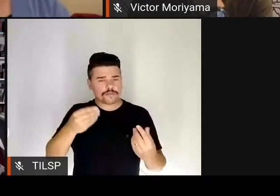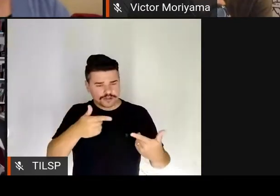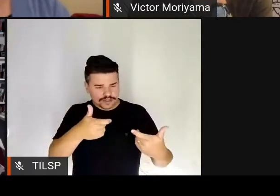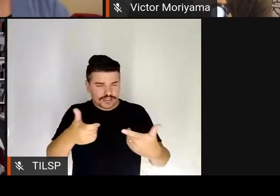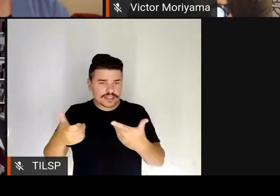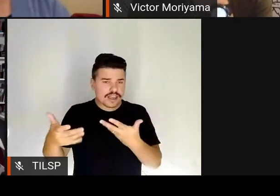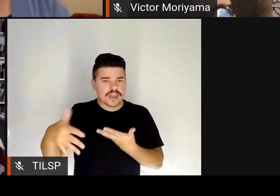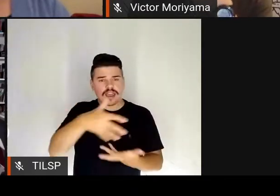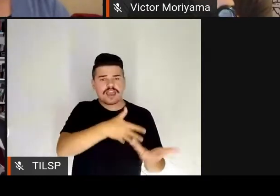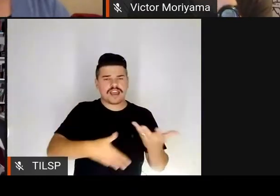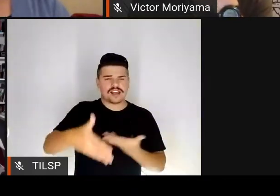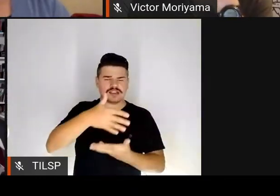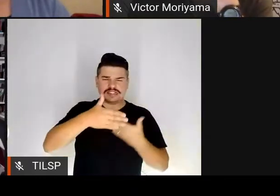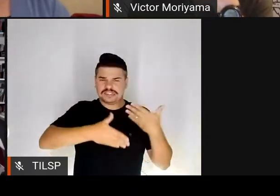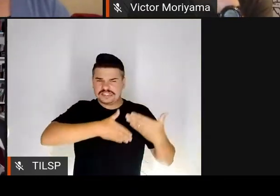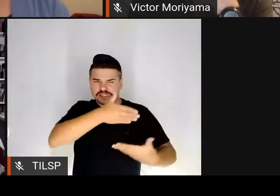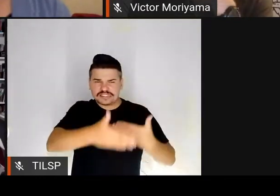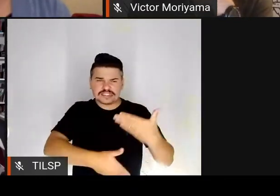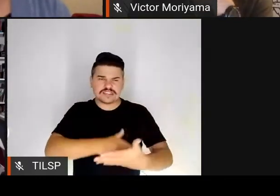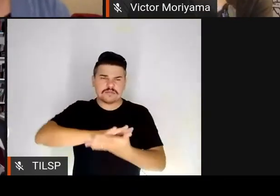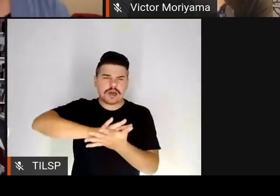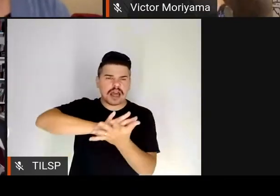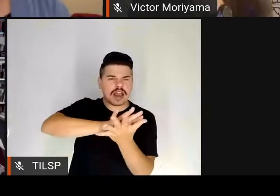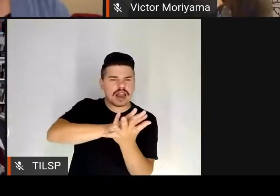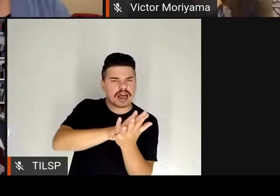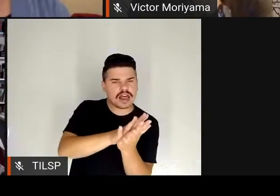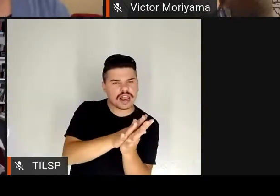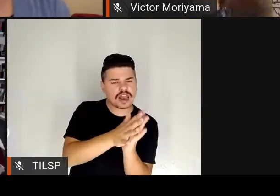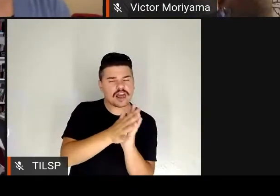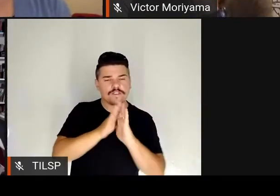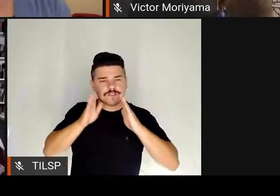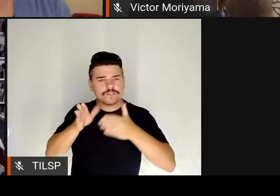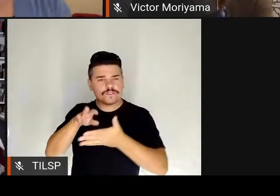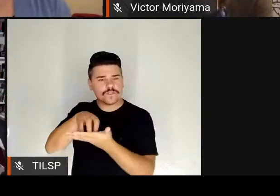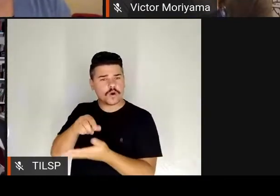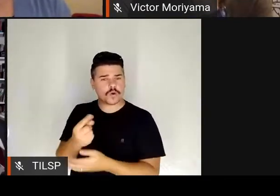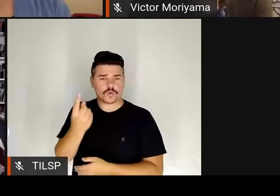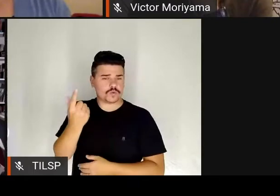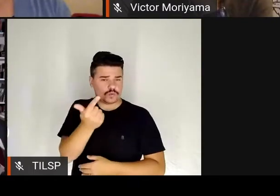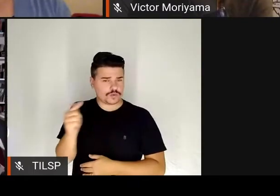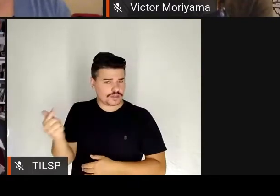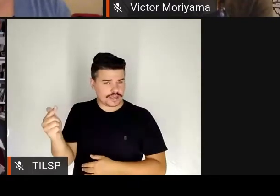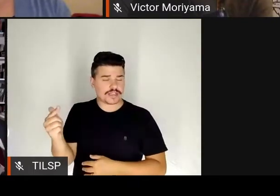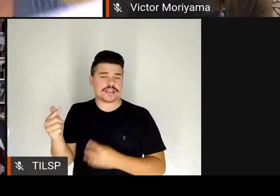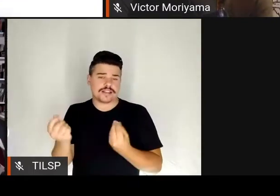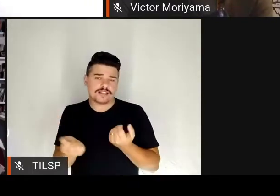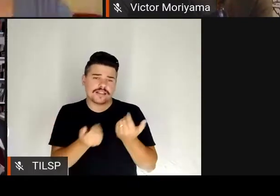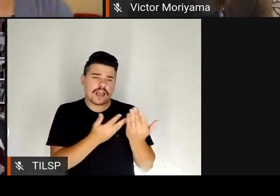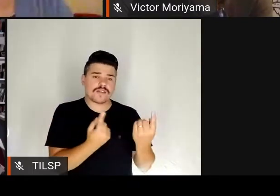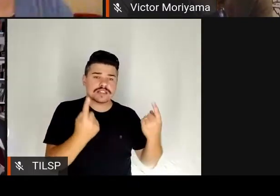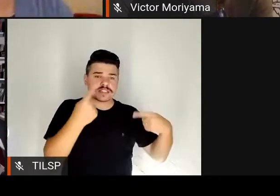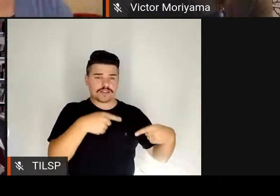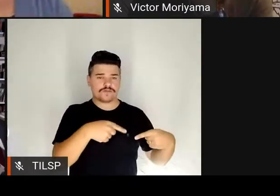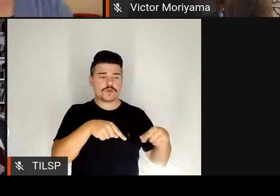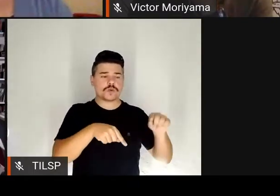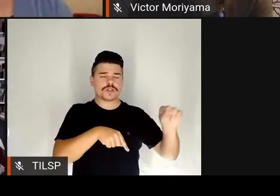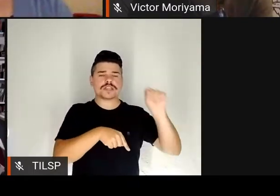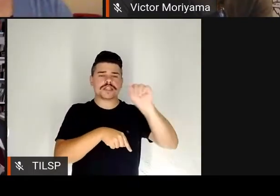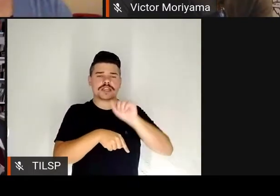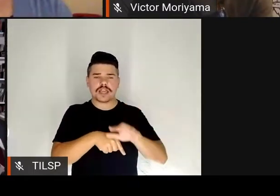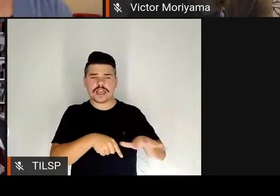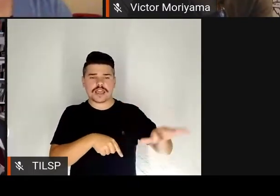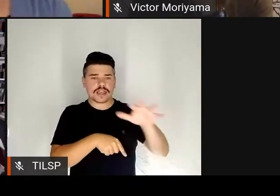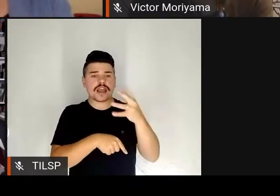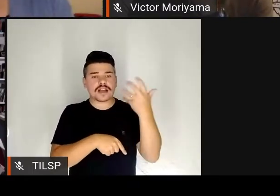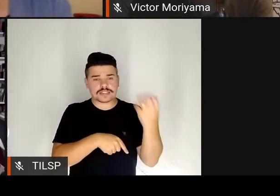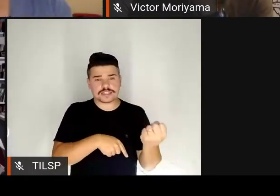tão vasta e descentralizada e, portanto, impõe um desafio à representação dela como um